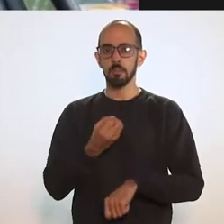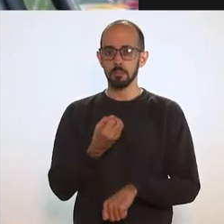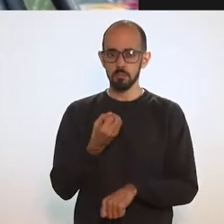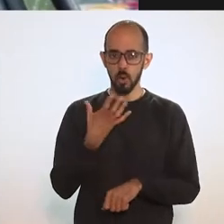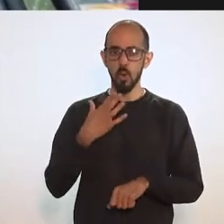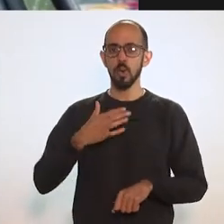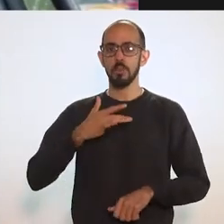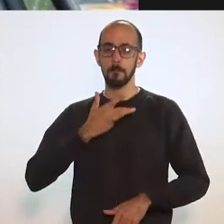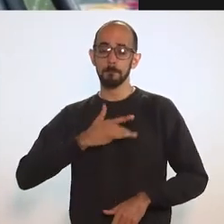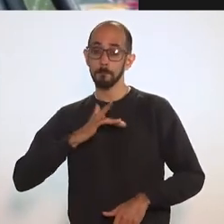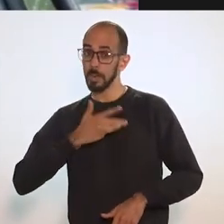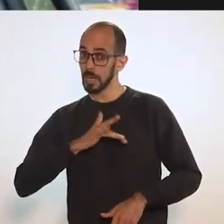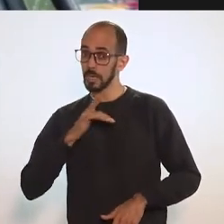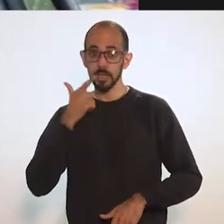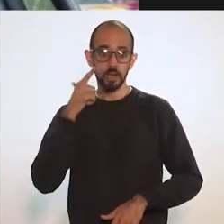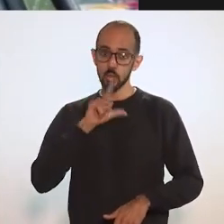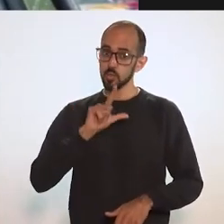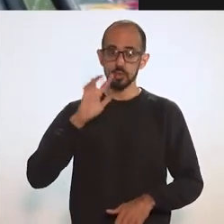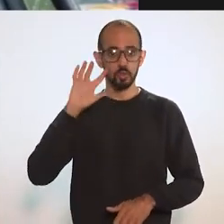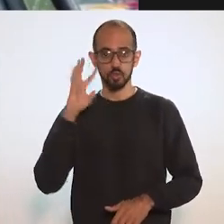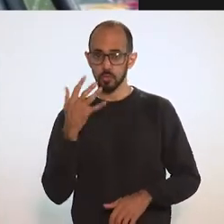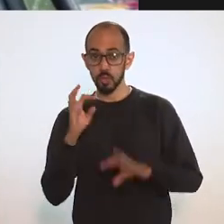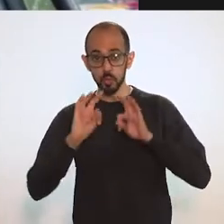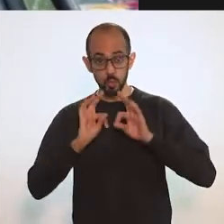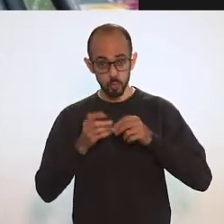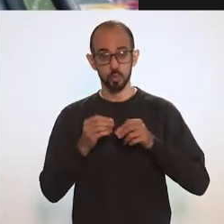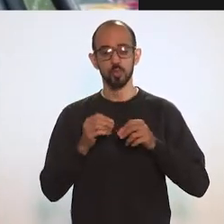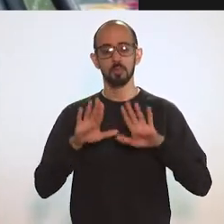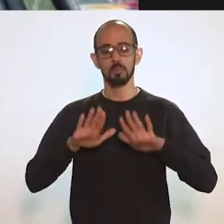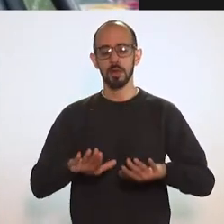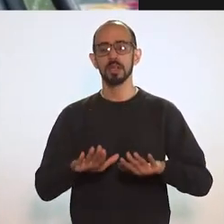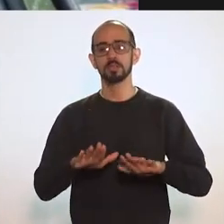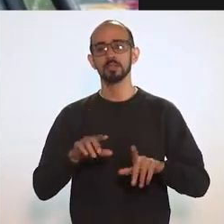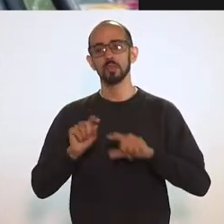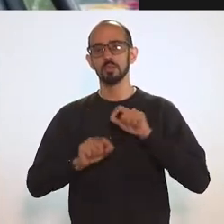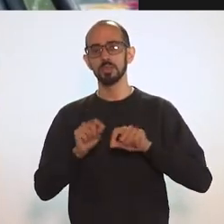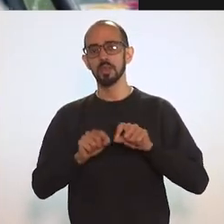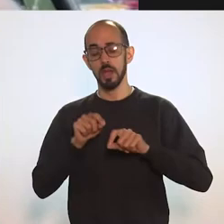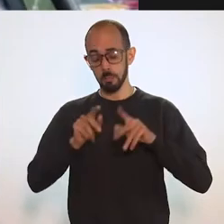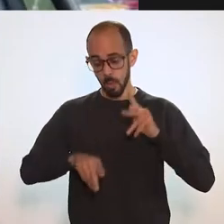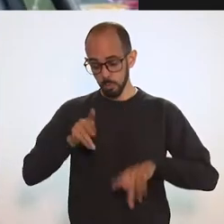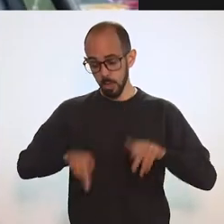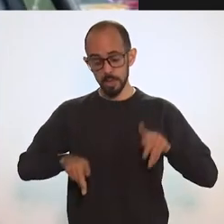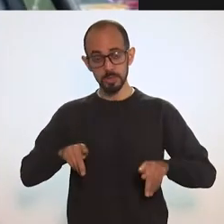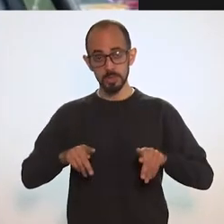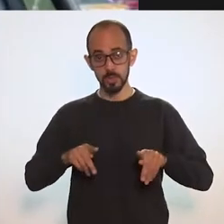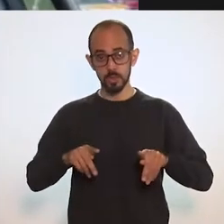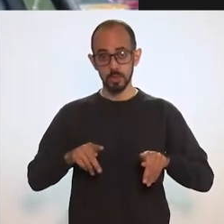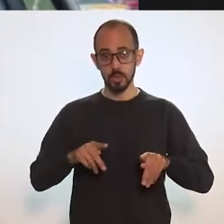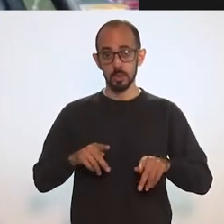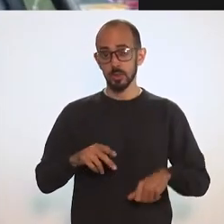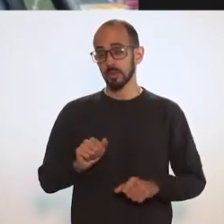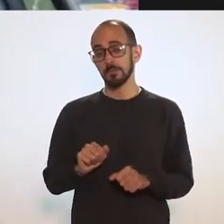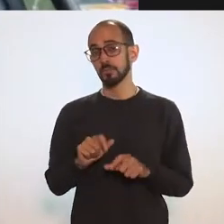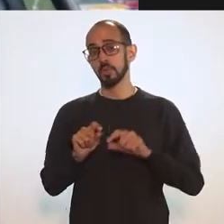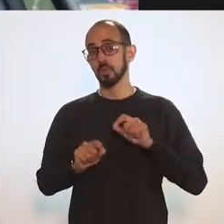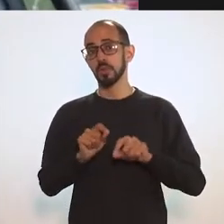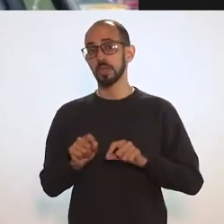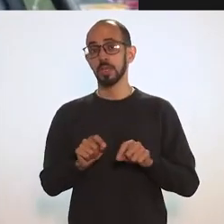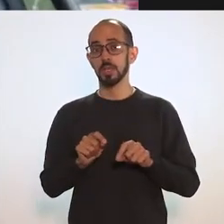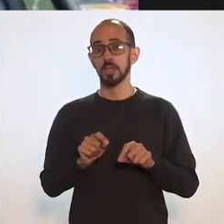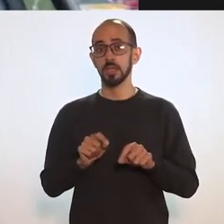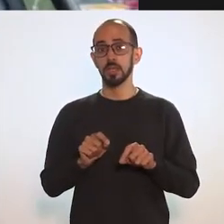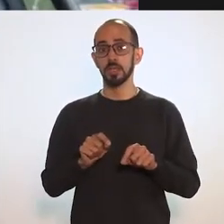PNI, mas tem que ser resolvido, que é o fundamental. E a população não... No Brasil, a população